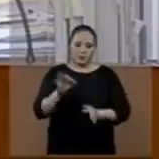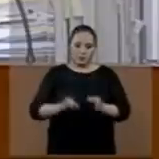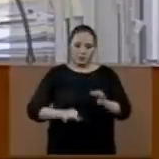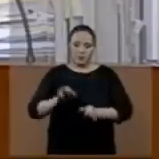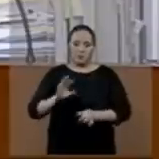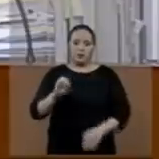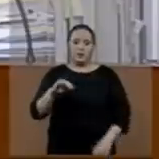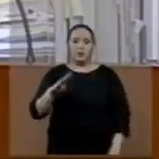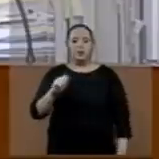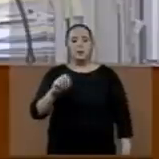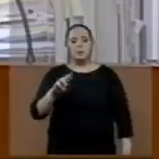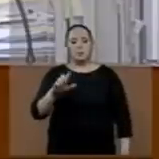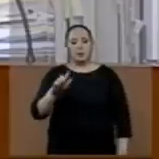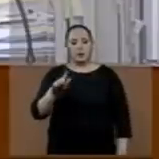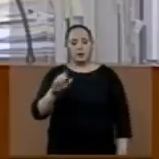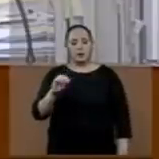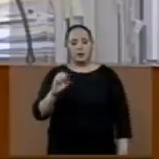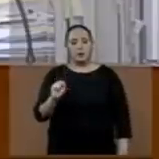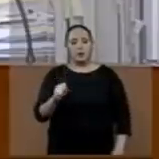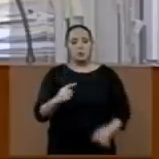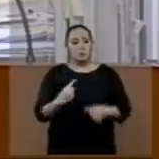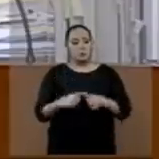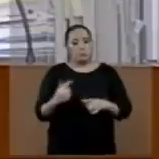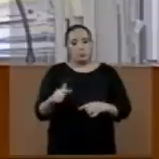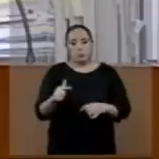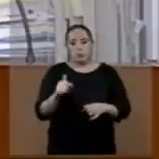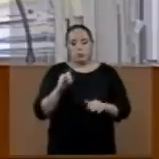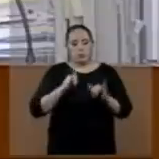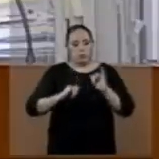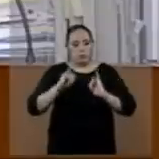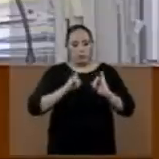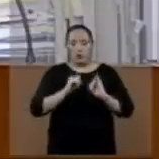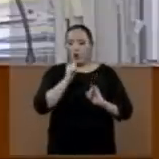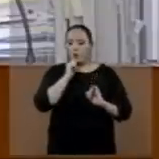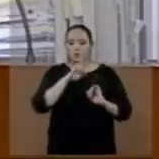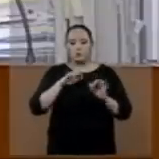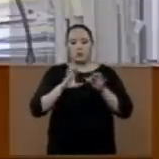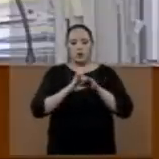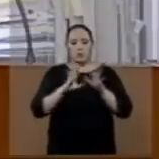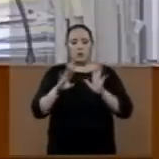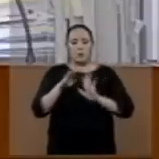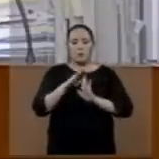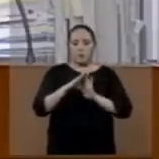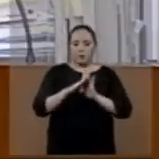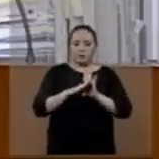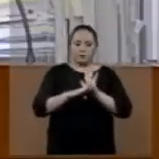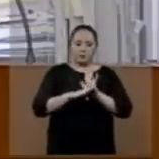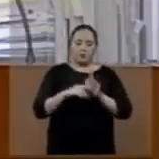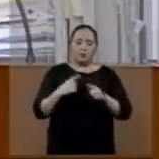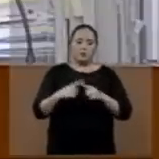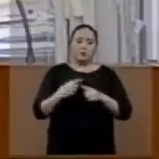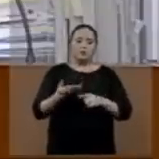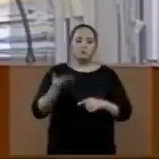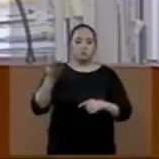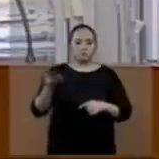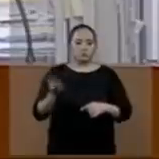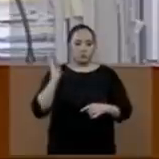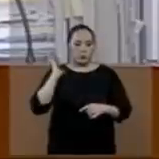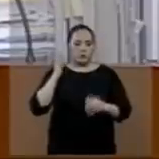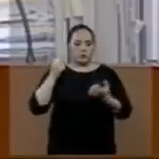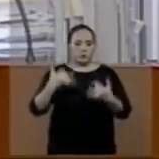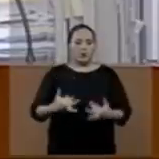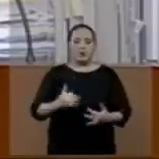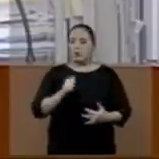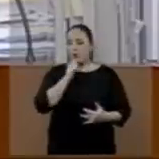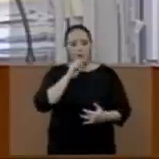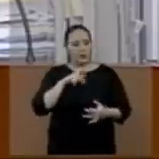declaração, exatamente porque não tinha essa informação e não estava liberado para a pauta, uma vez que, como Vossa Excelência explica, não liberou